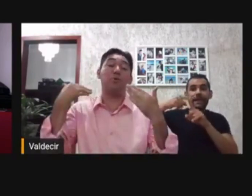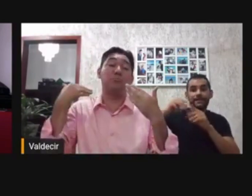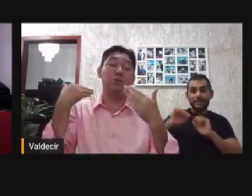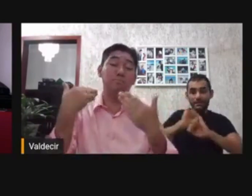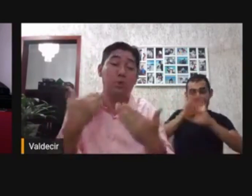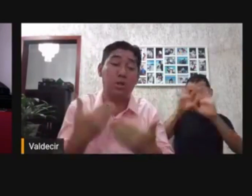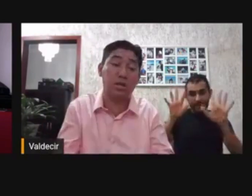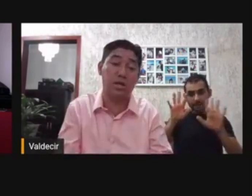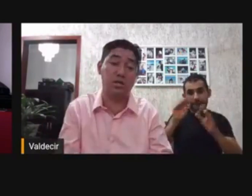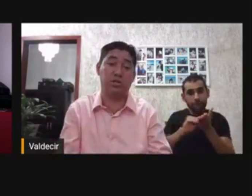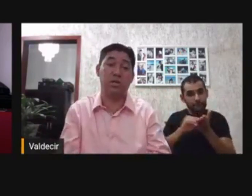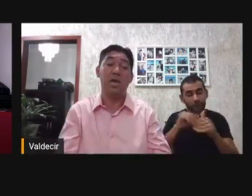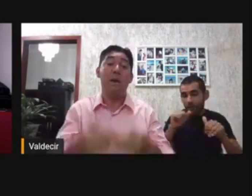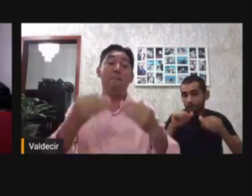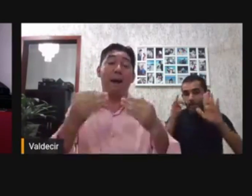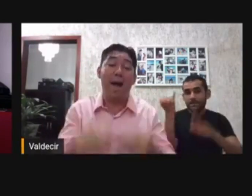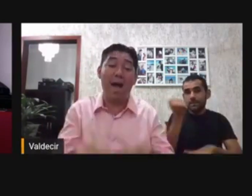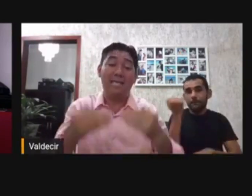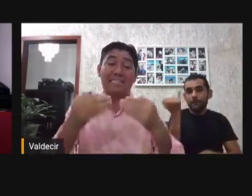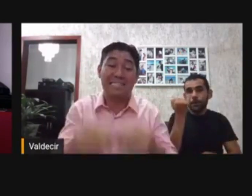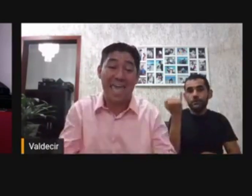falta uma coisa muito importante: